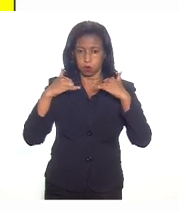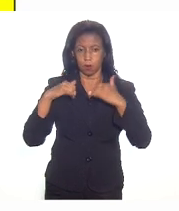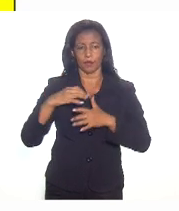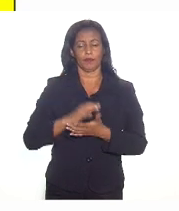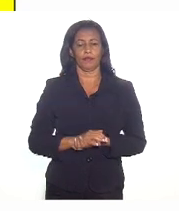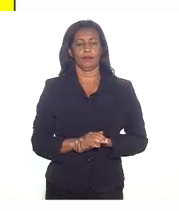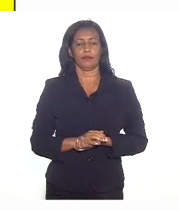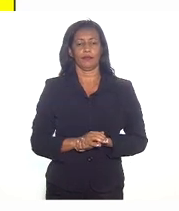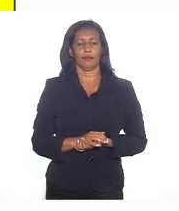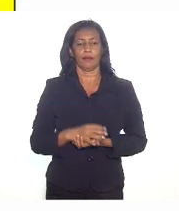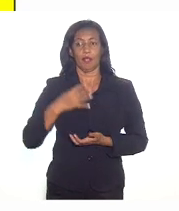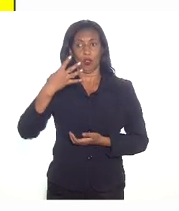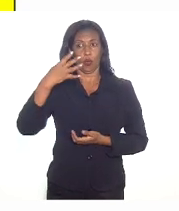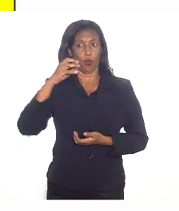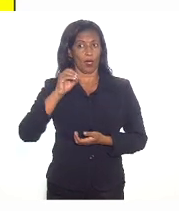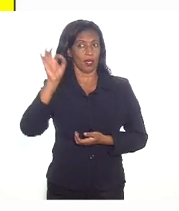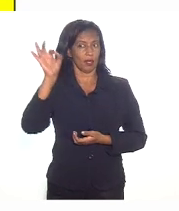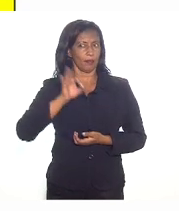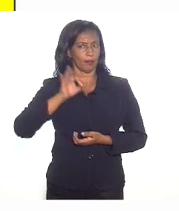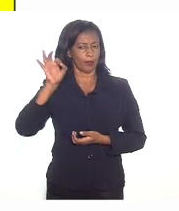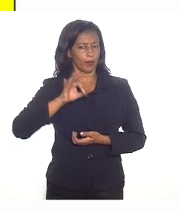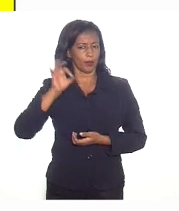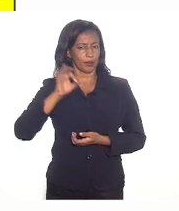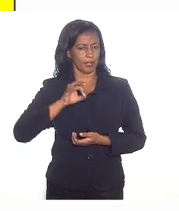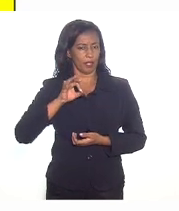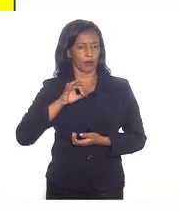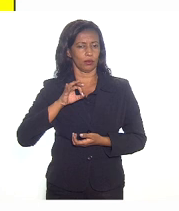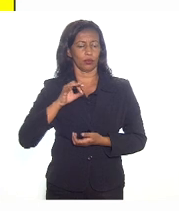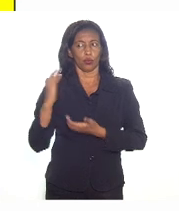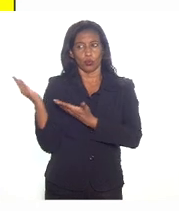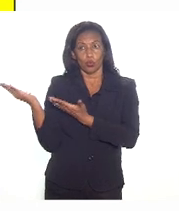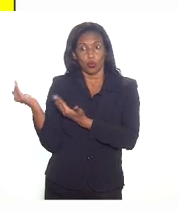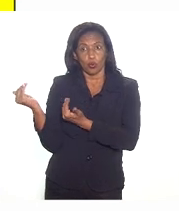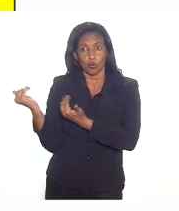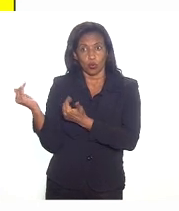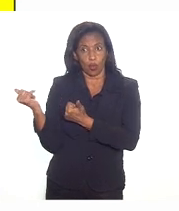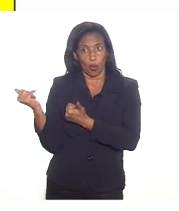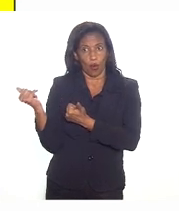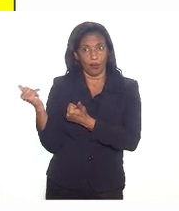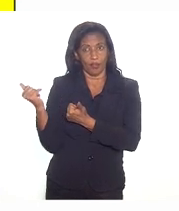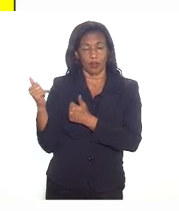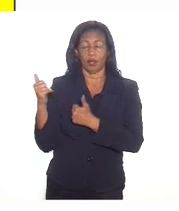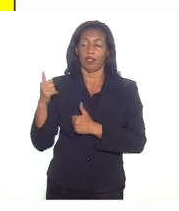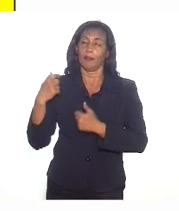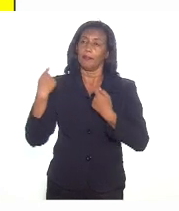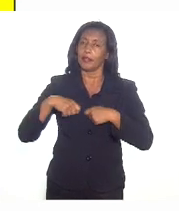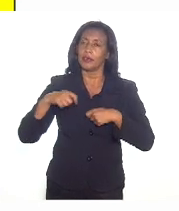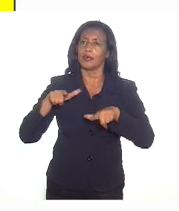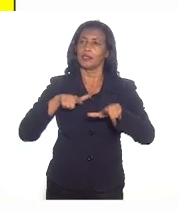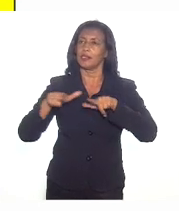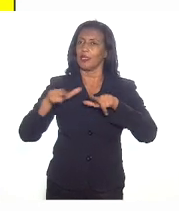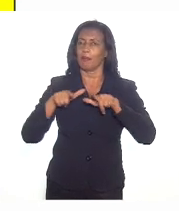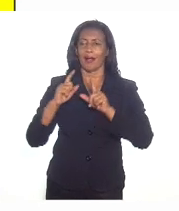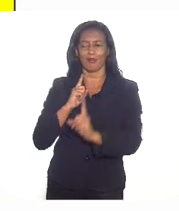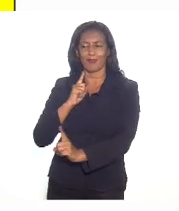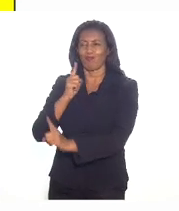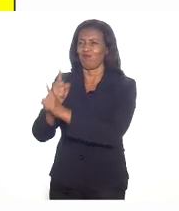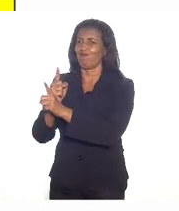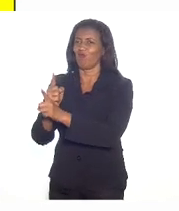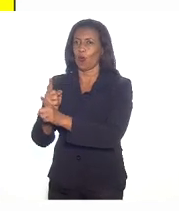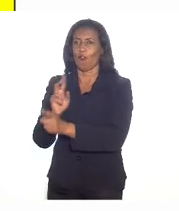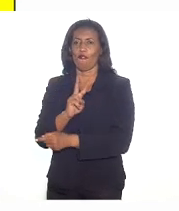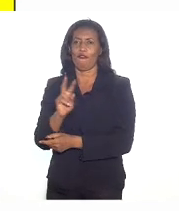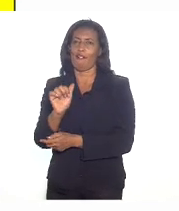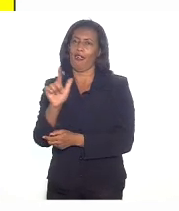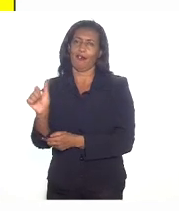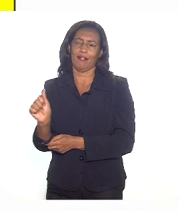disso. Mas 40% dos jovens do estado de Janeiro estão procurando emprego sem encontrar. Quer dizer, é uma situação